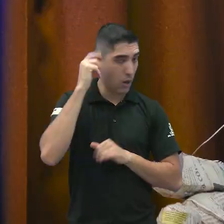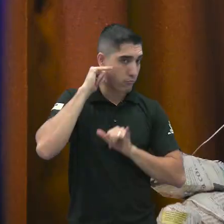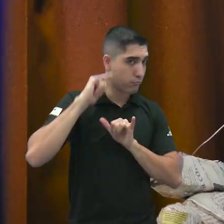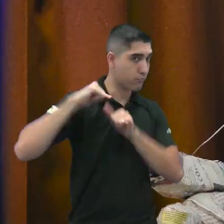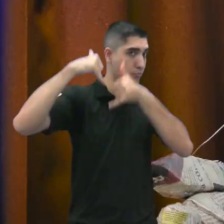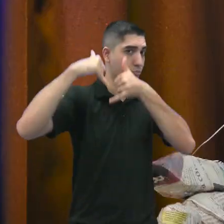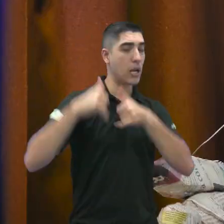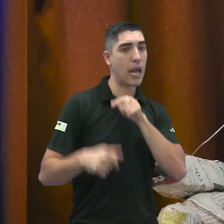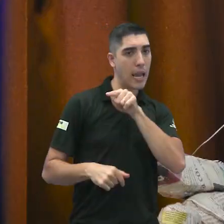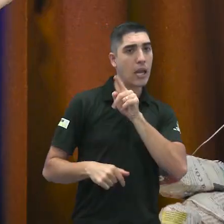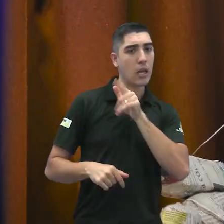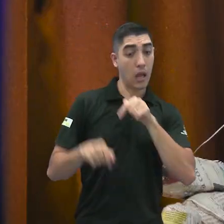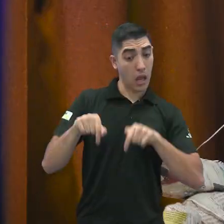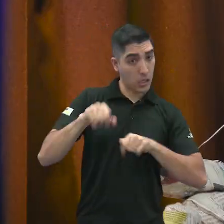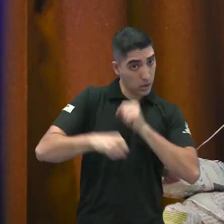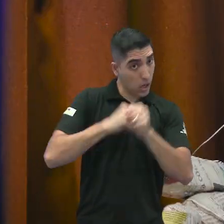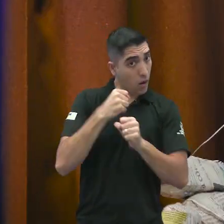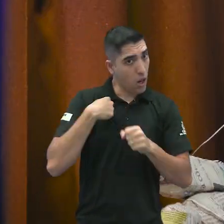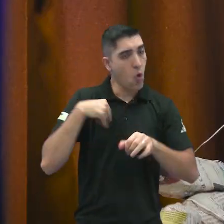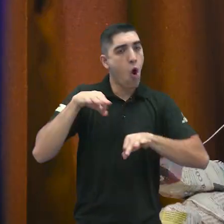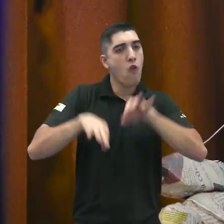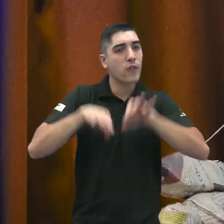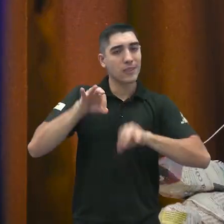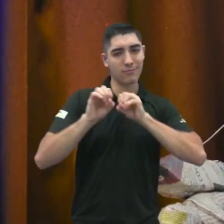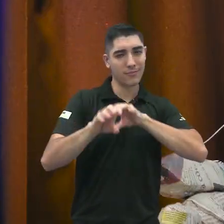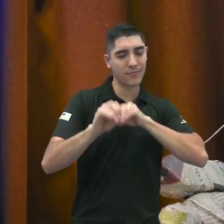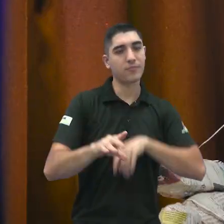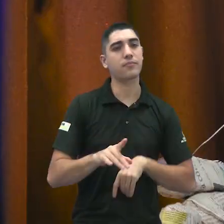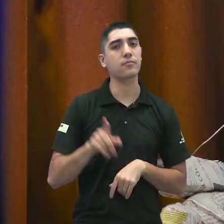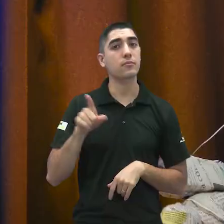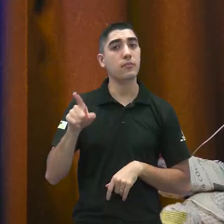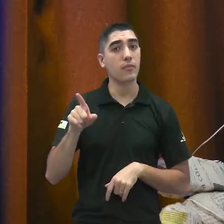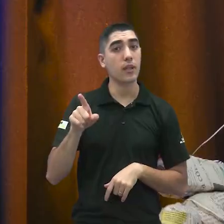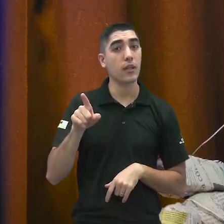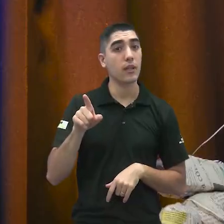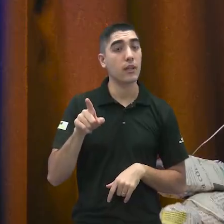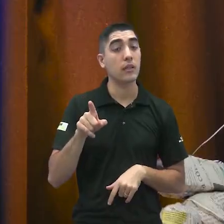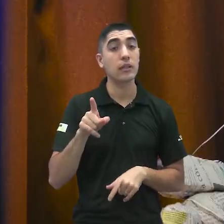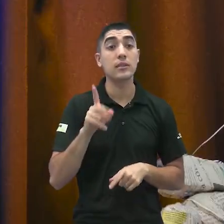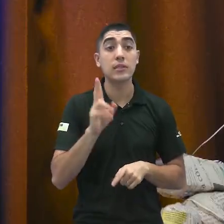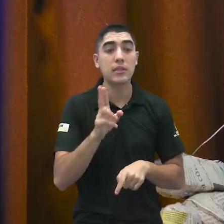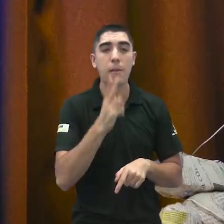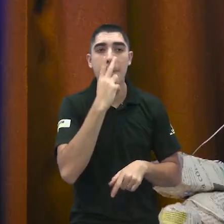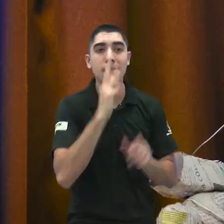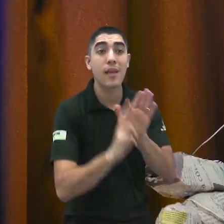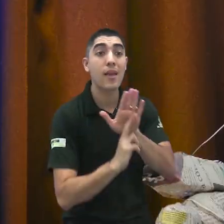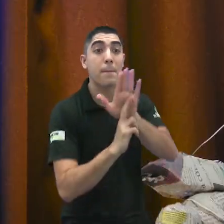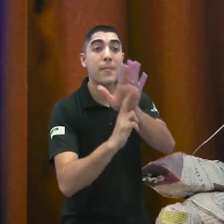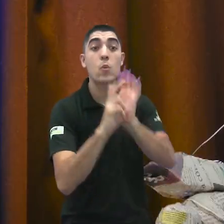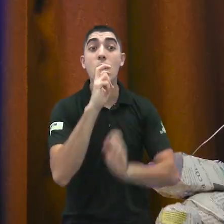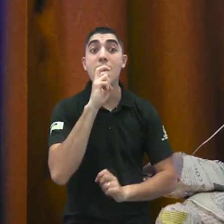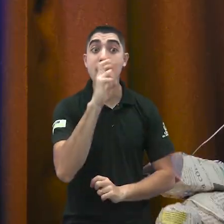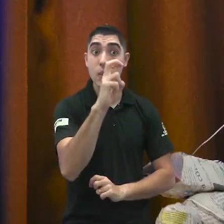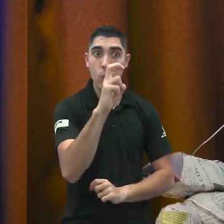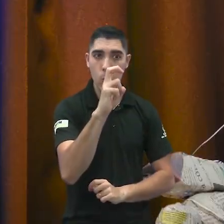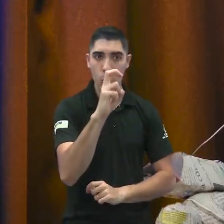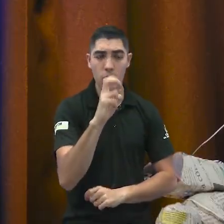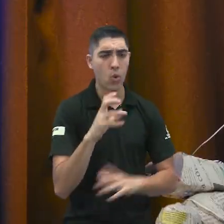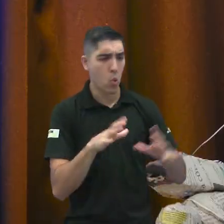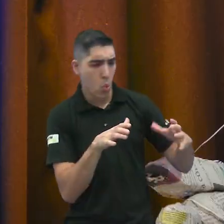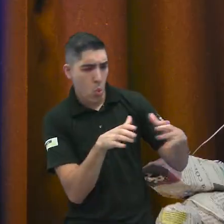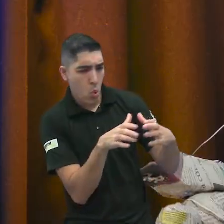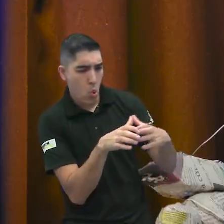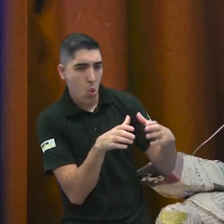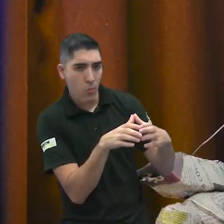me liga, ele veio de uma oficina que eu dei esse ano mesmo, que de madrugada ele representava o grito. Ele fez